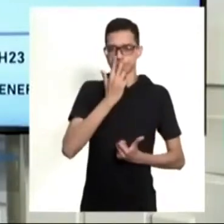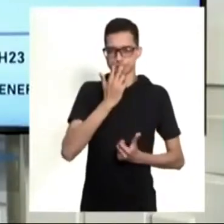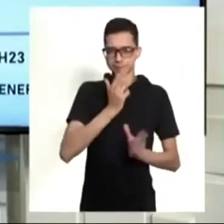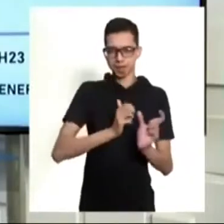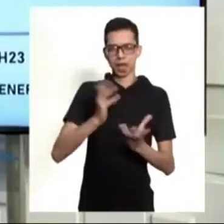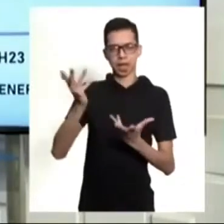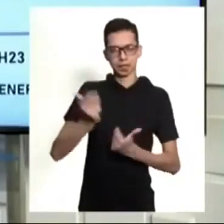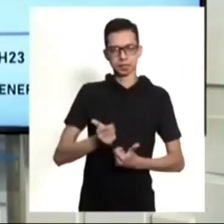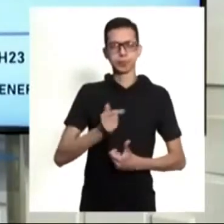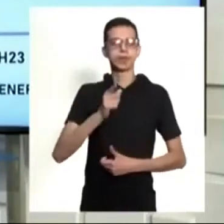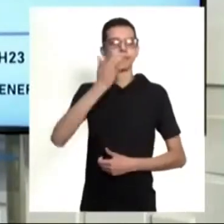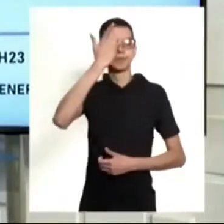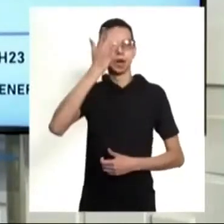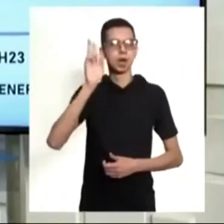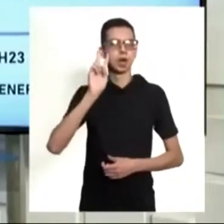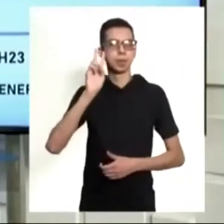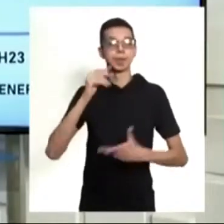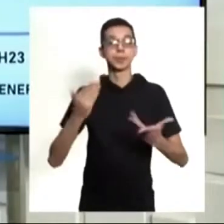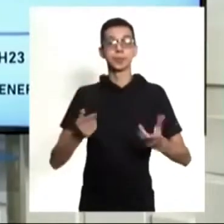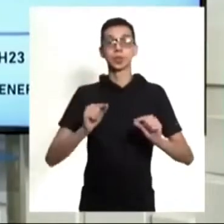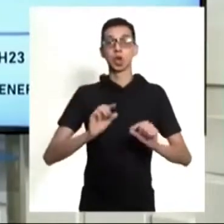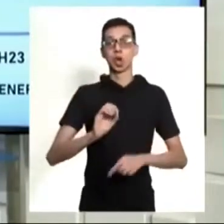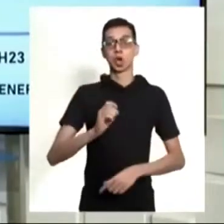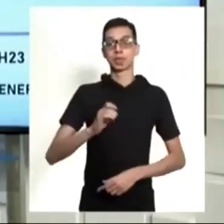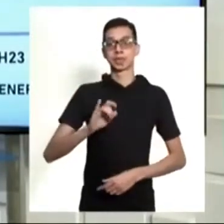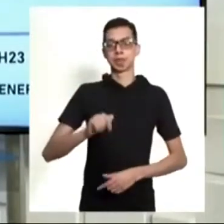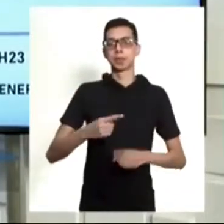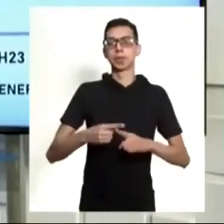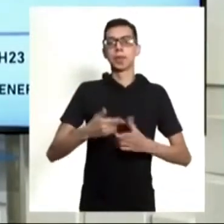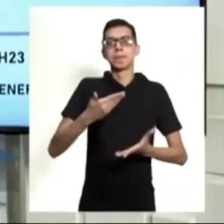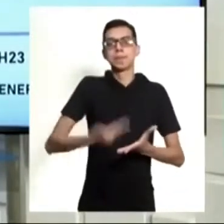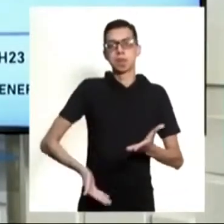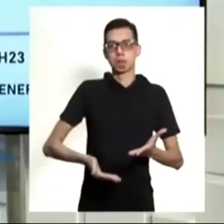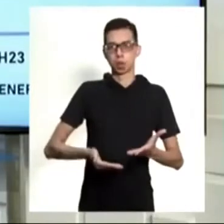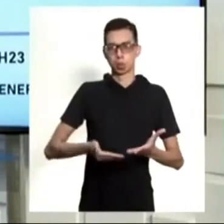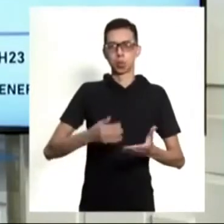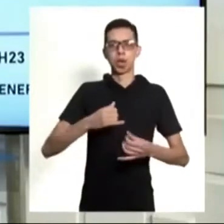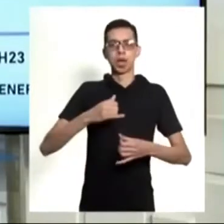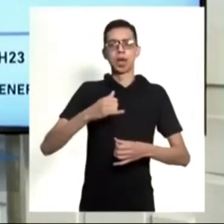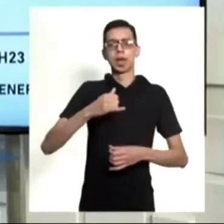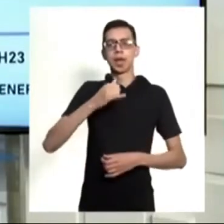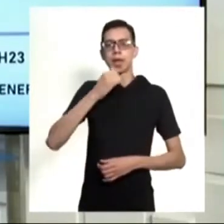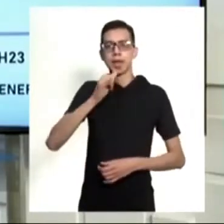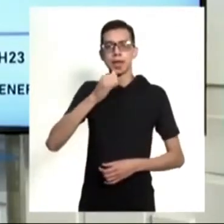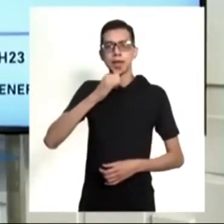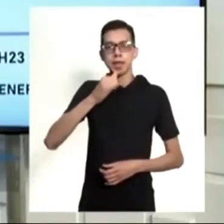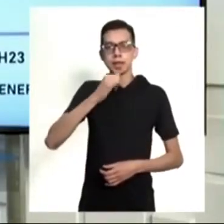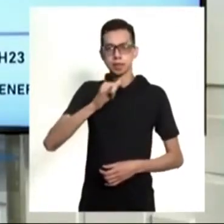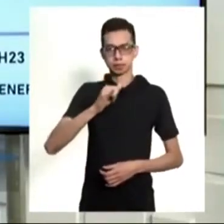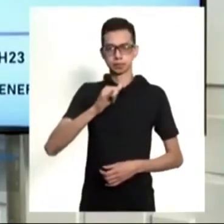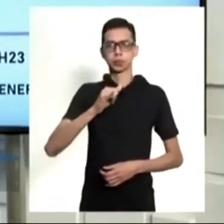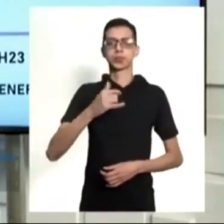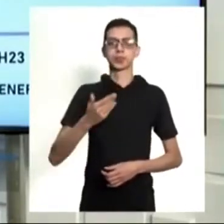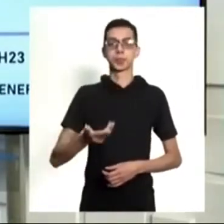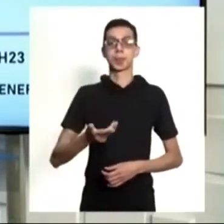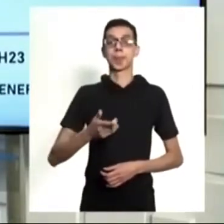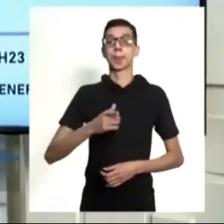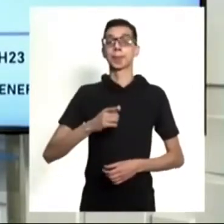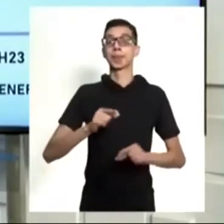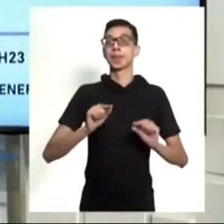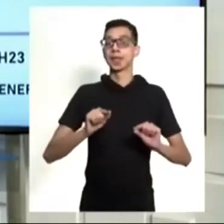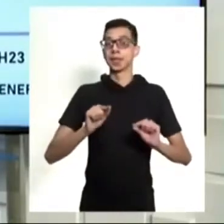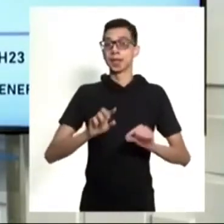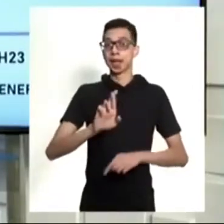perde elétrons, ele oxida. Se ele oxida, ele dá elétrons. Então, quem sofre oxidação, dá elétrons. Quem